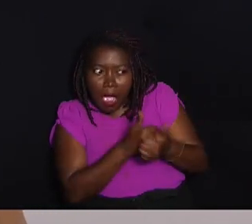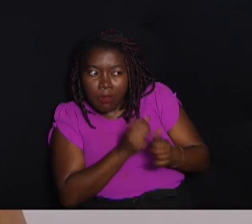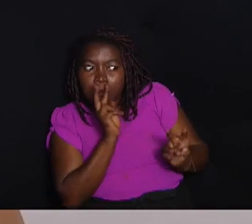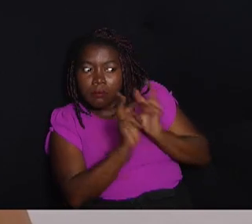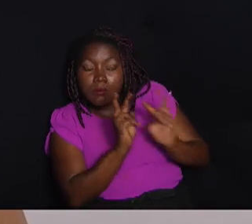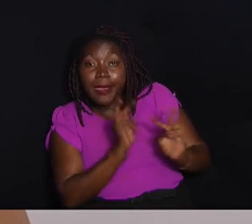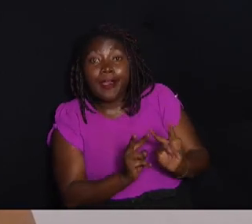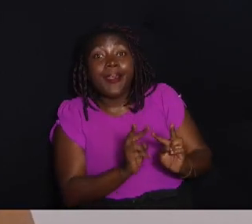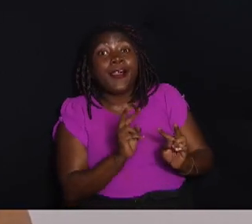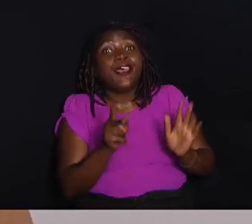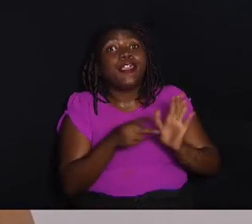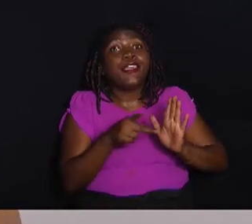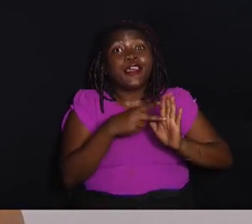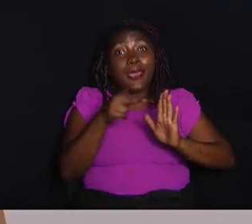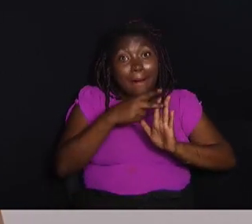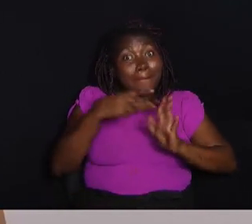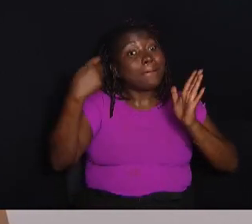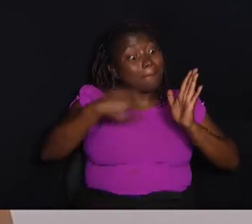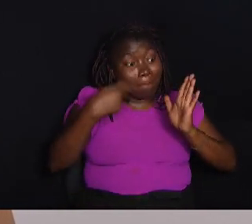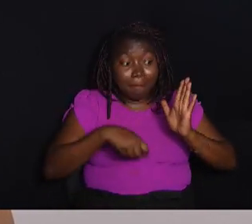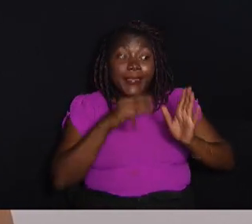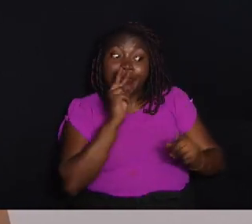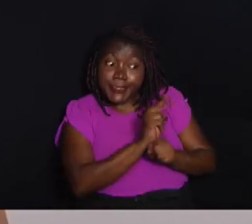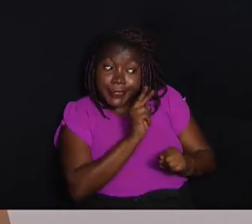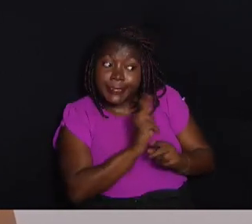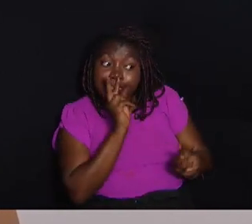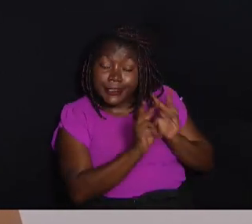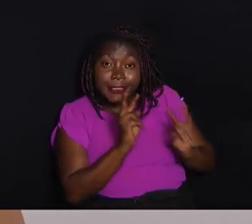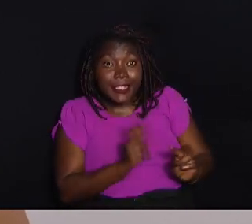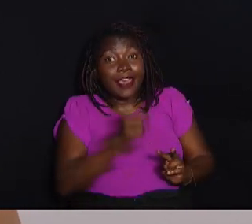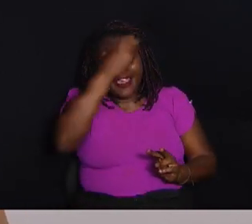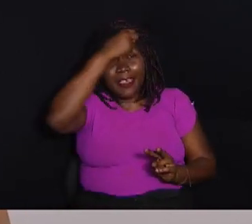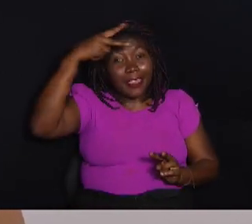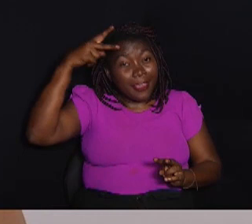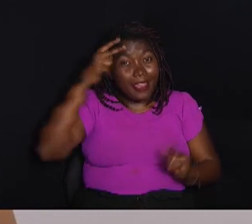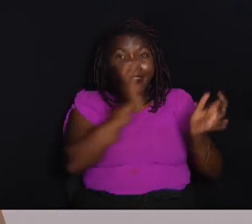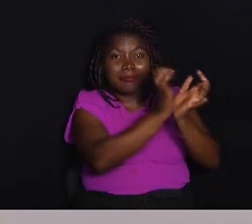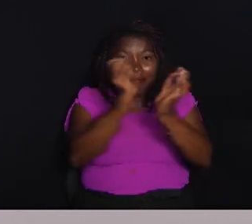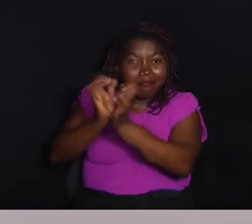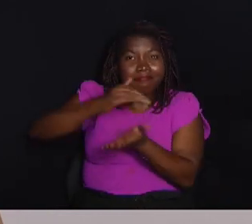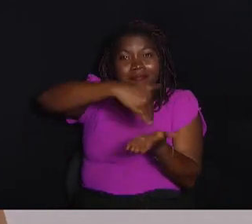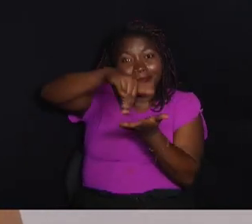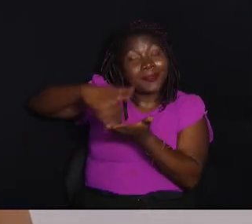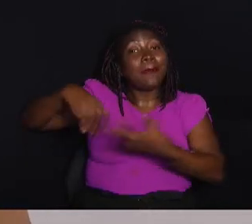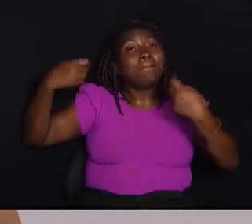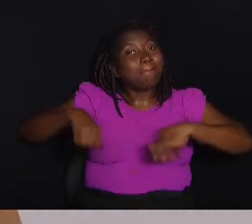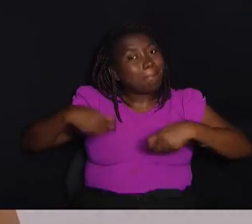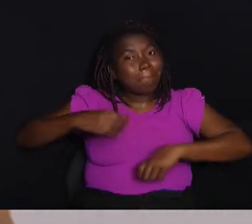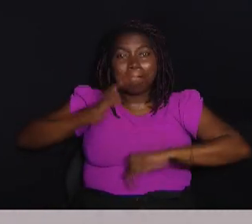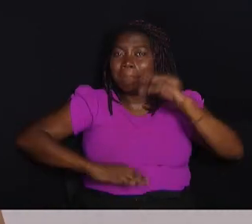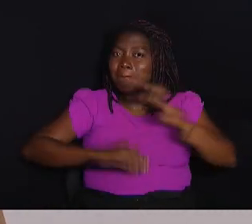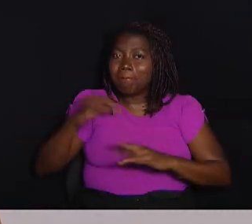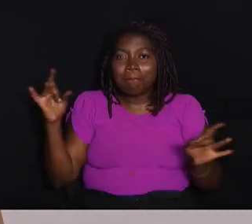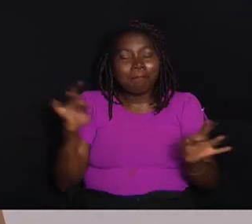aí os projetos precisam ser fiscalizados a prefeitura os departamentos as secretarias precisam est capacitados com gente